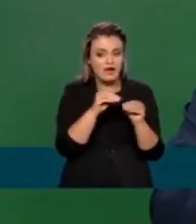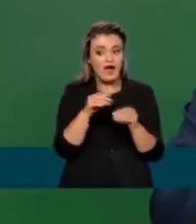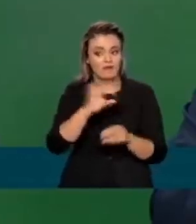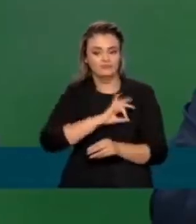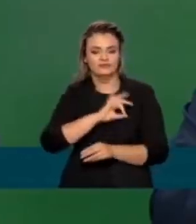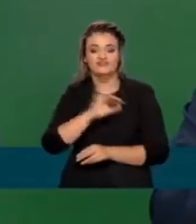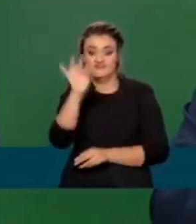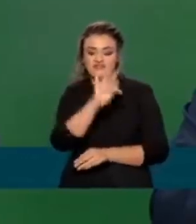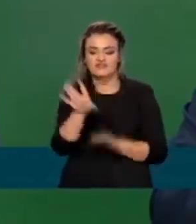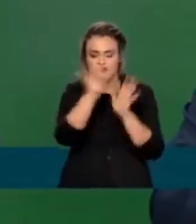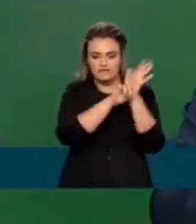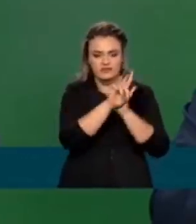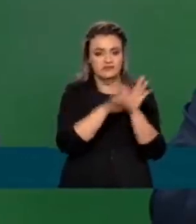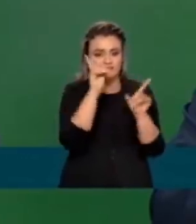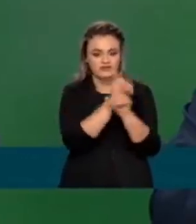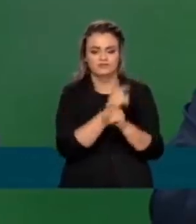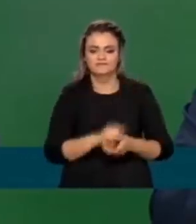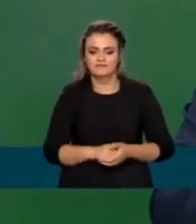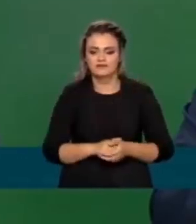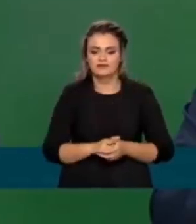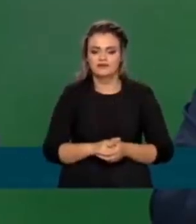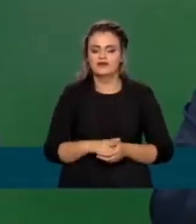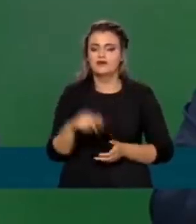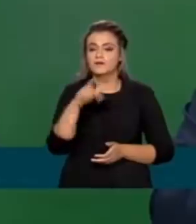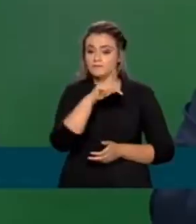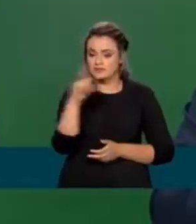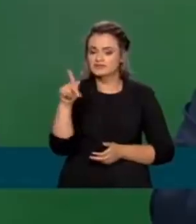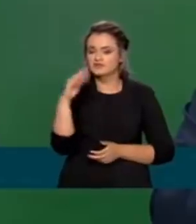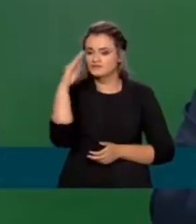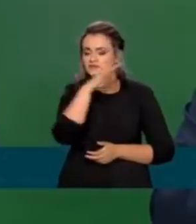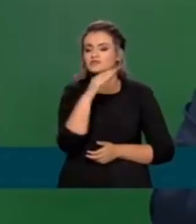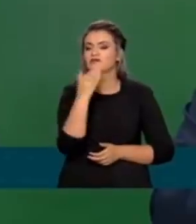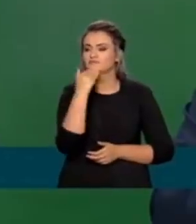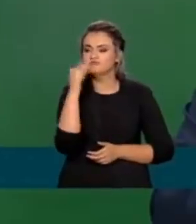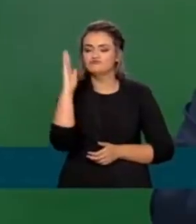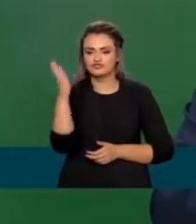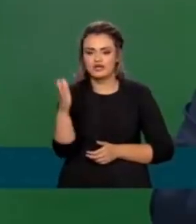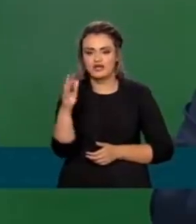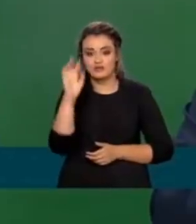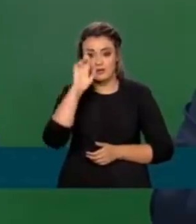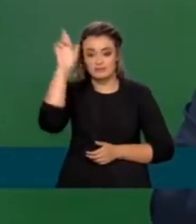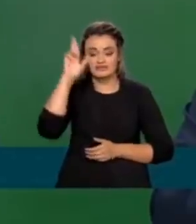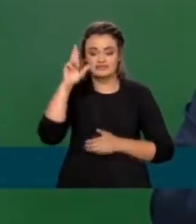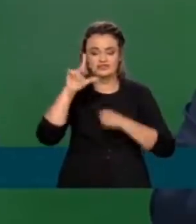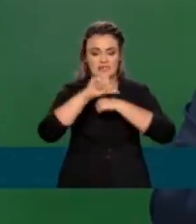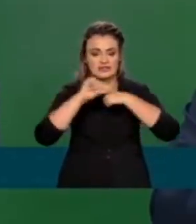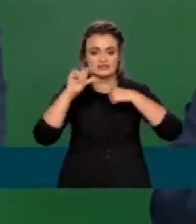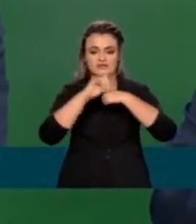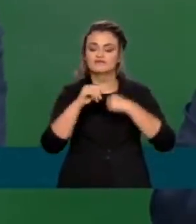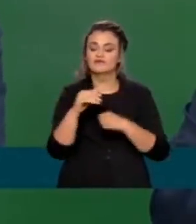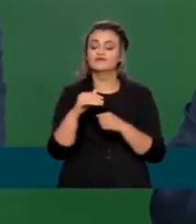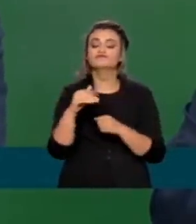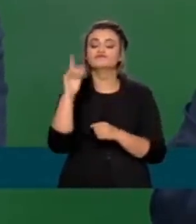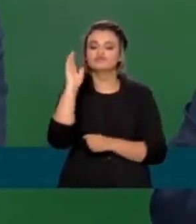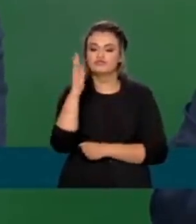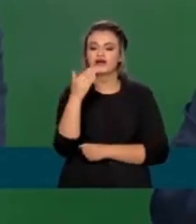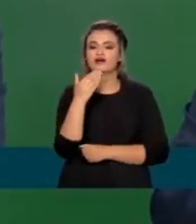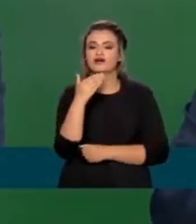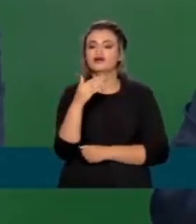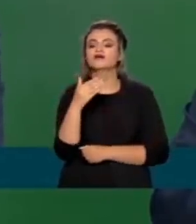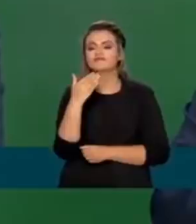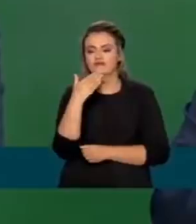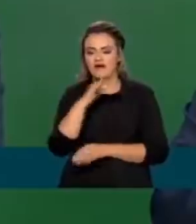determinar. O presidente já pediu, e o chefe da Casa Civil já enviou ao ministro Anderson, a abertura